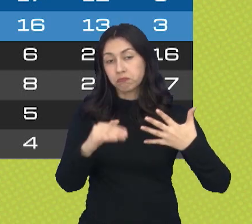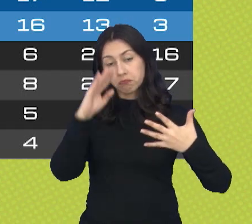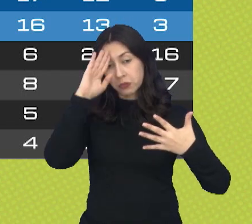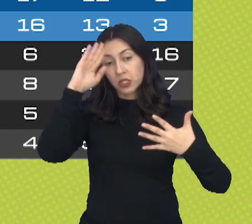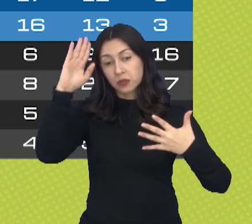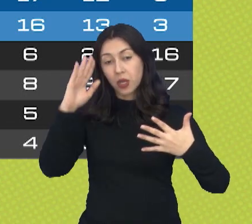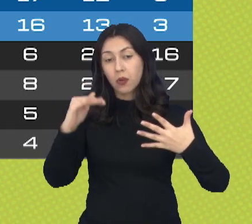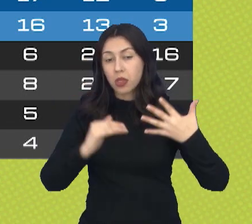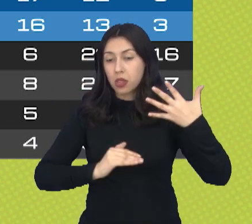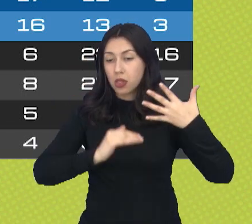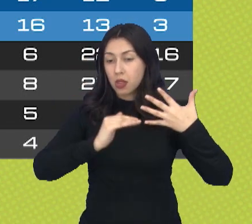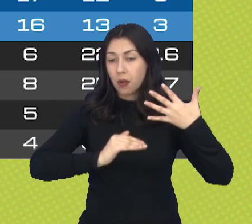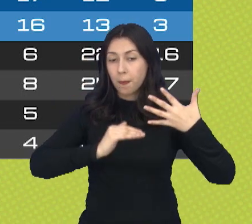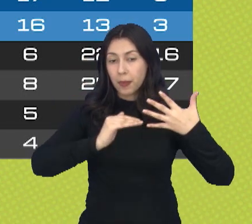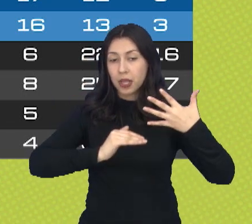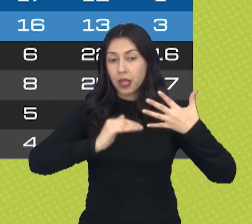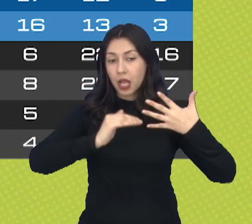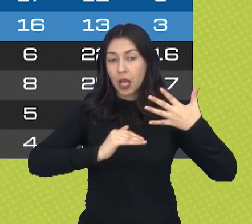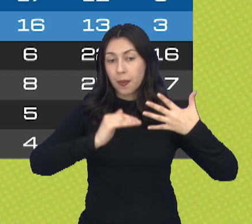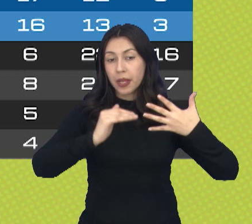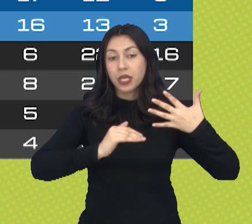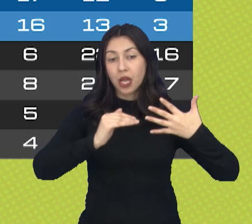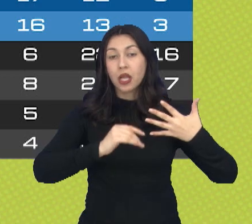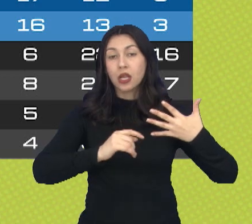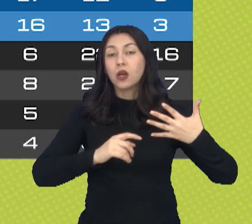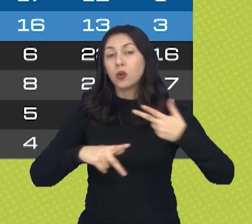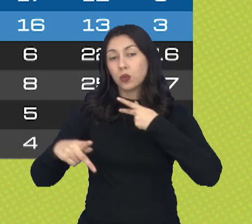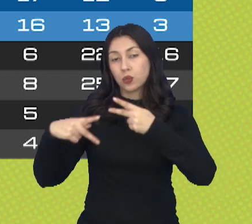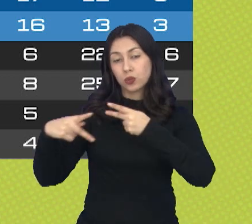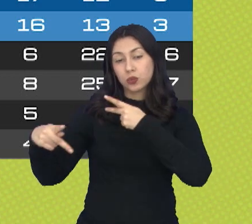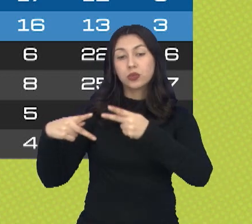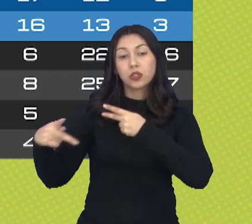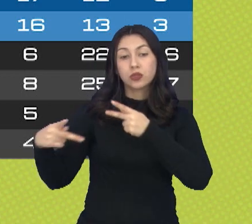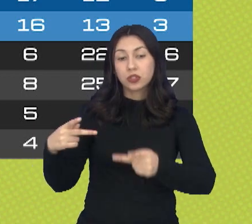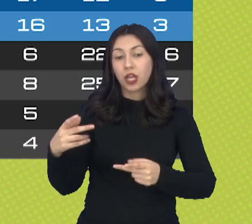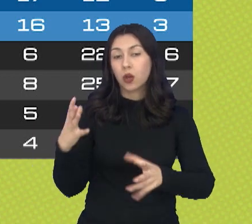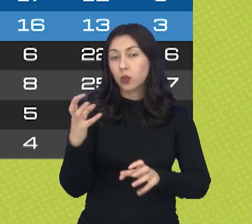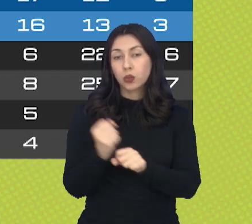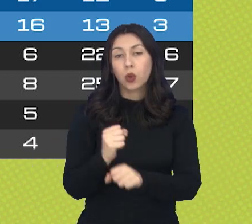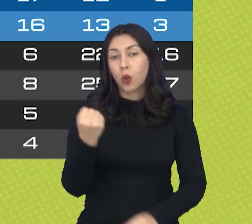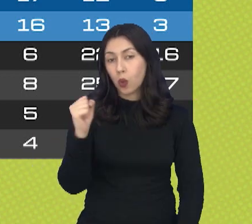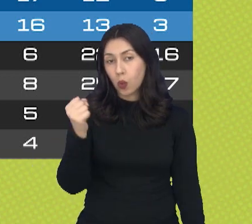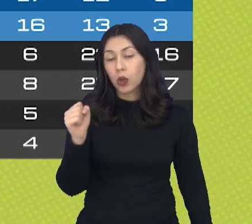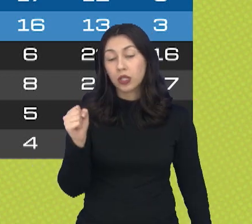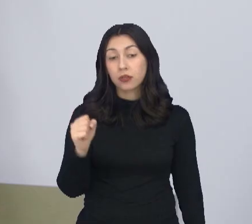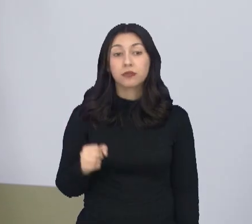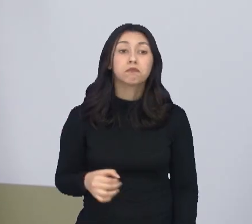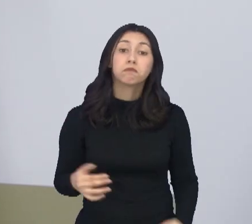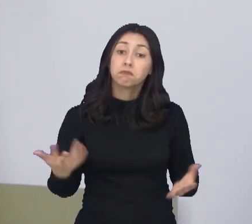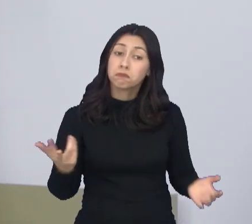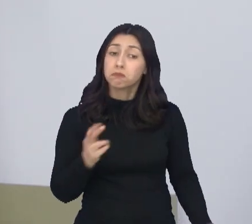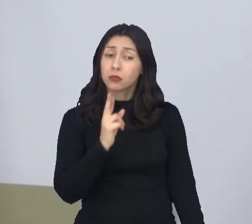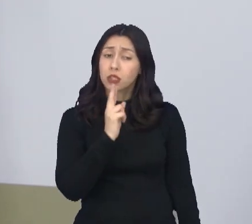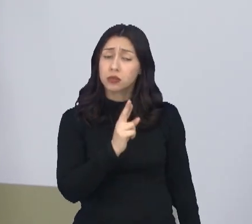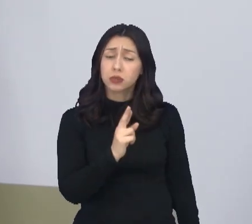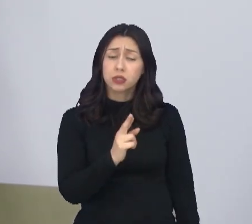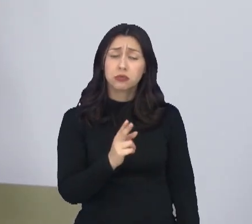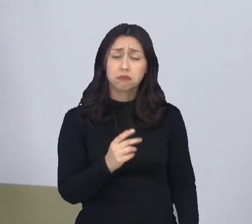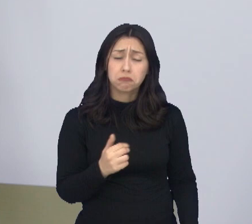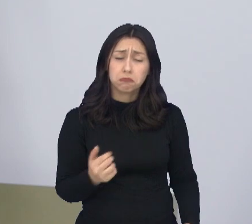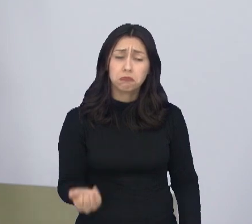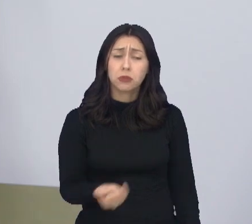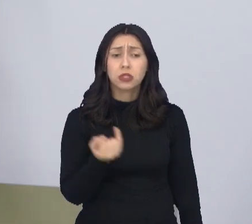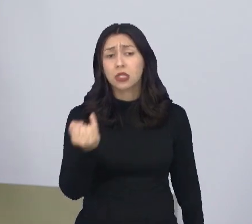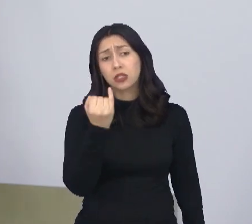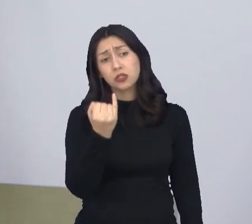que é a parte que vale Copa Paulista. São José é o 8º com 12 pontos, Brunão. Um resultado importante para o São José,